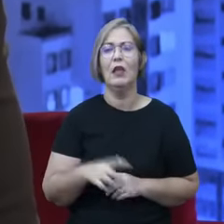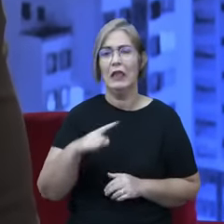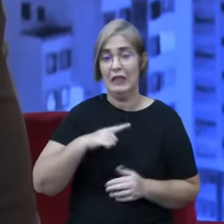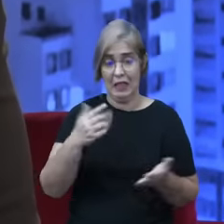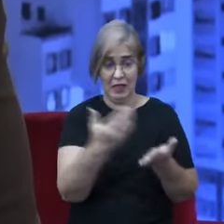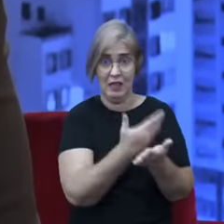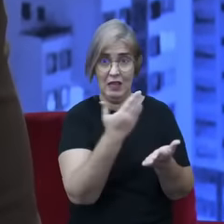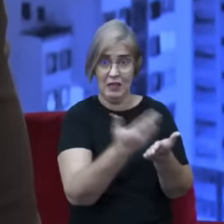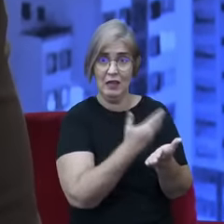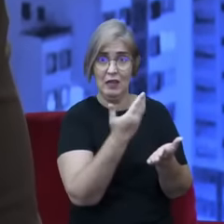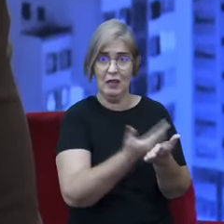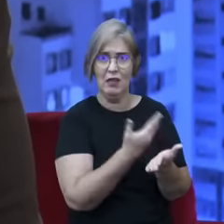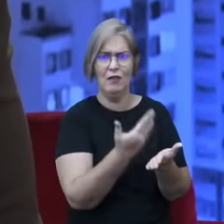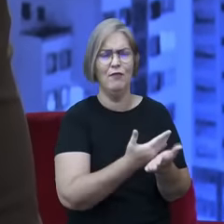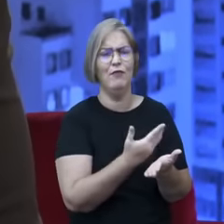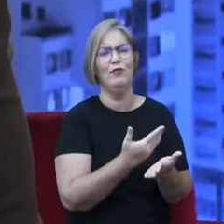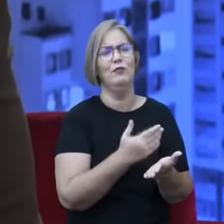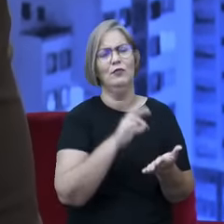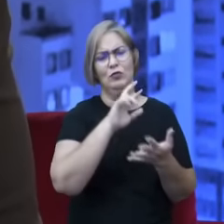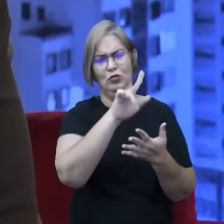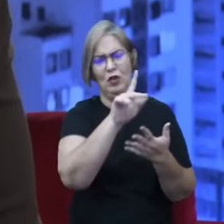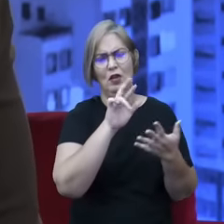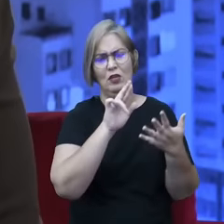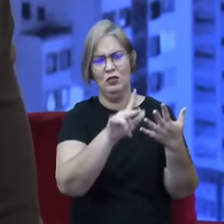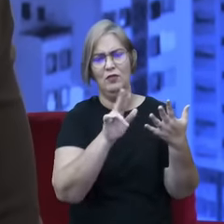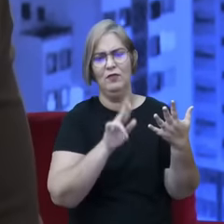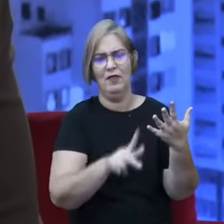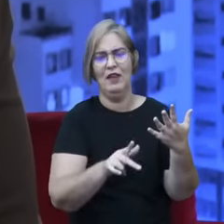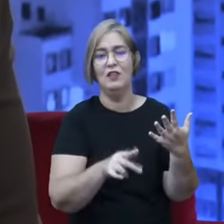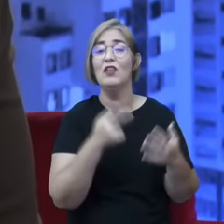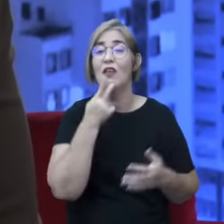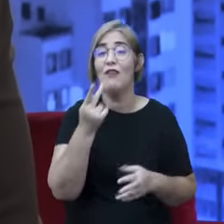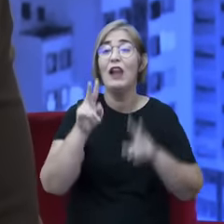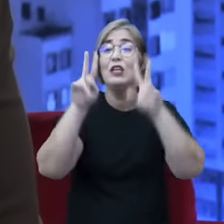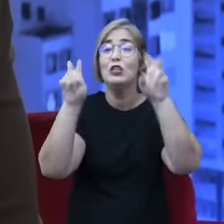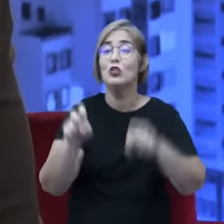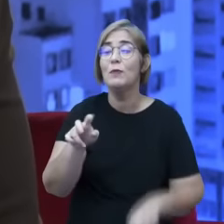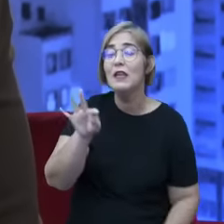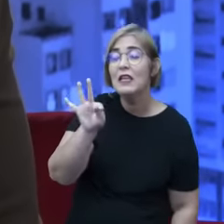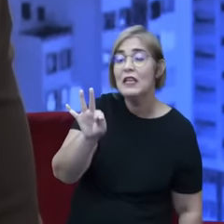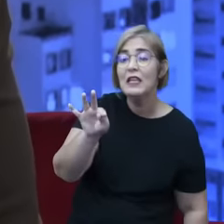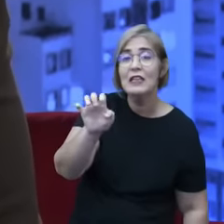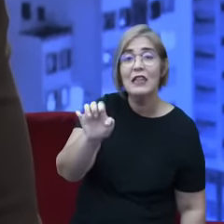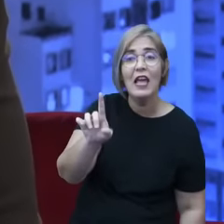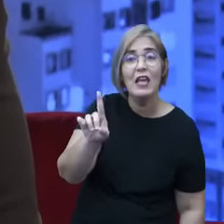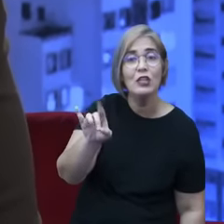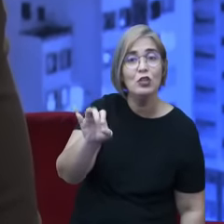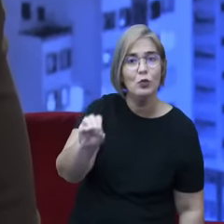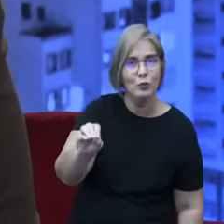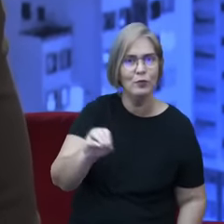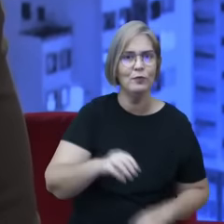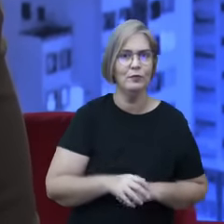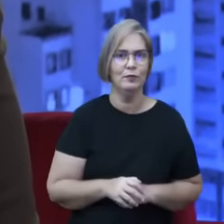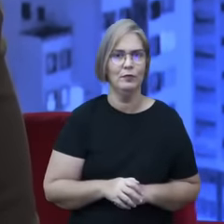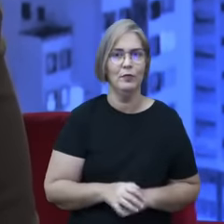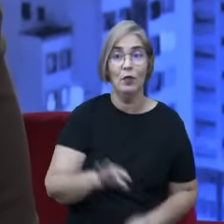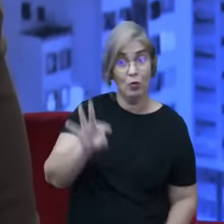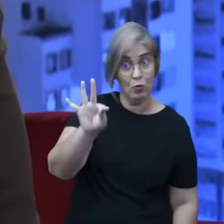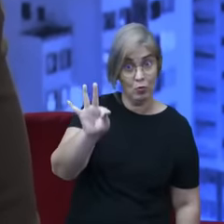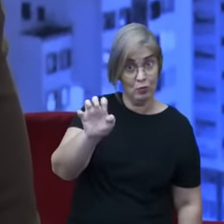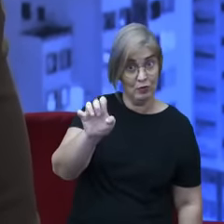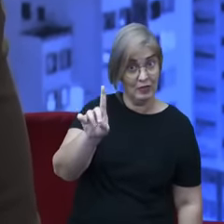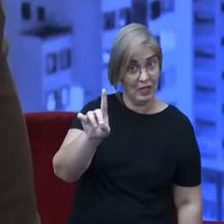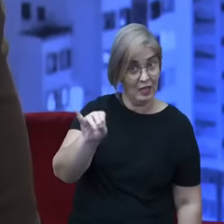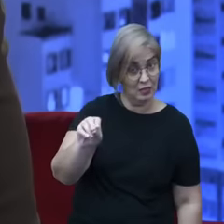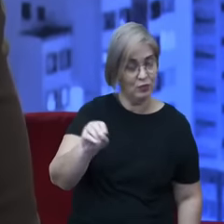aparece em Heidegger, que é o tema do tédio. O tédio, não é? o tédio da existência e